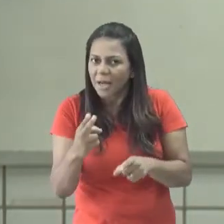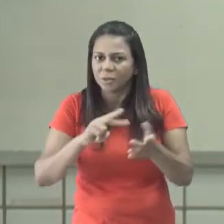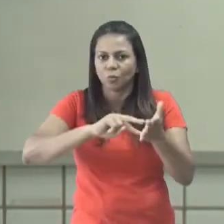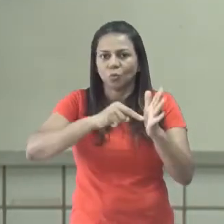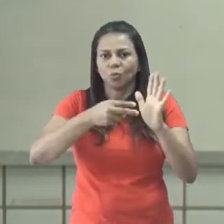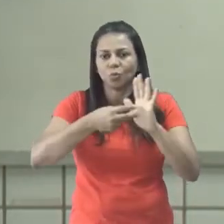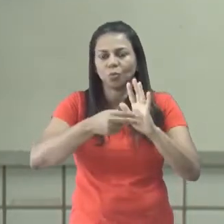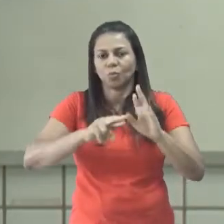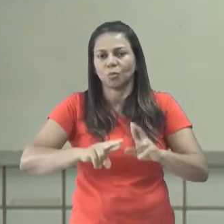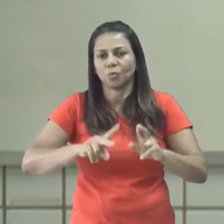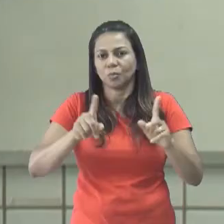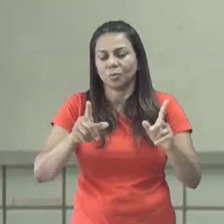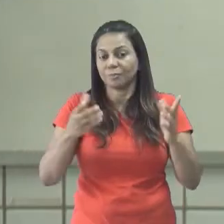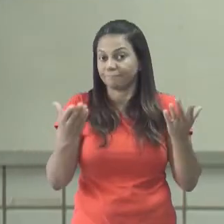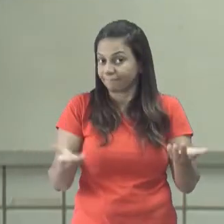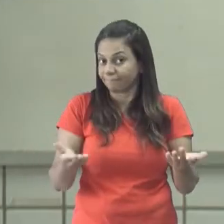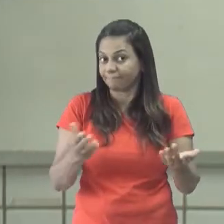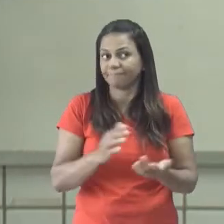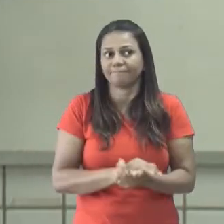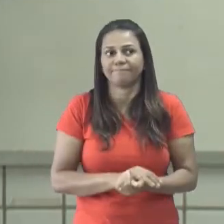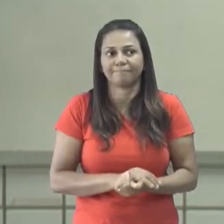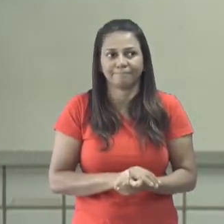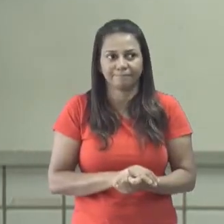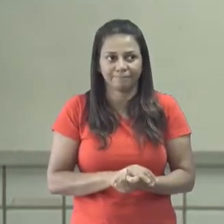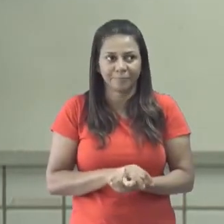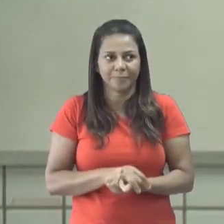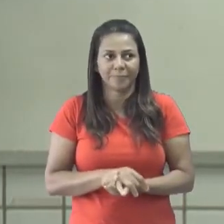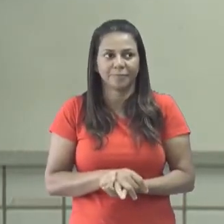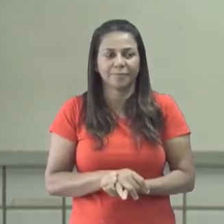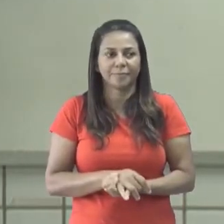significados e devem ser utilizadas de maneira diferente.